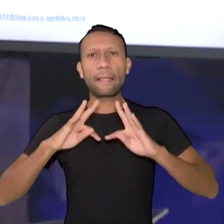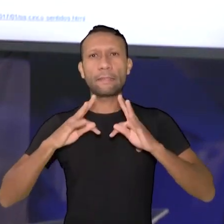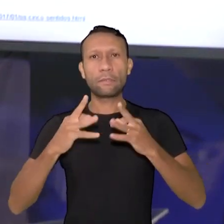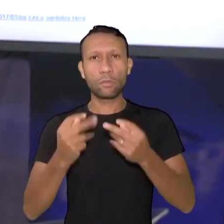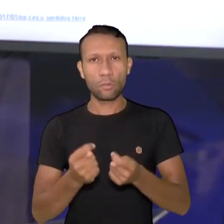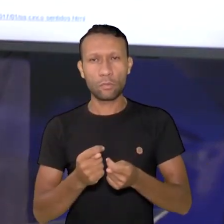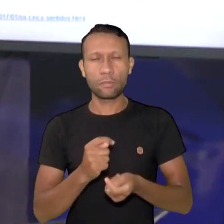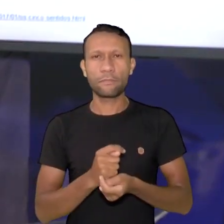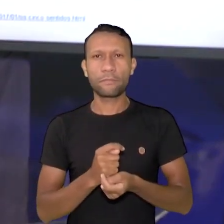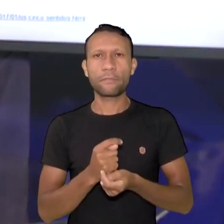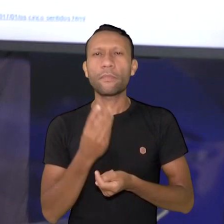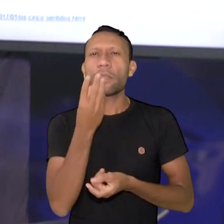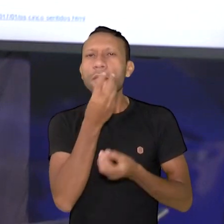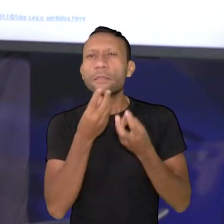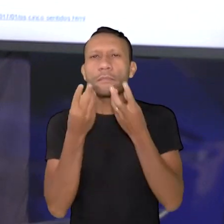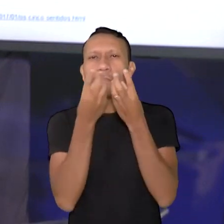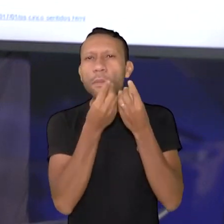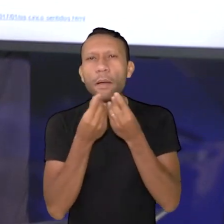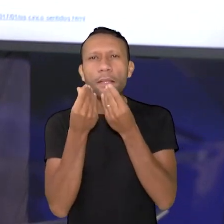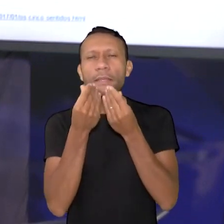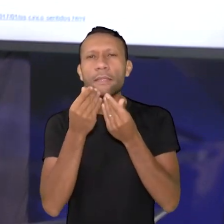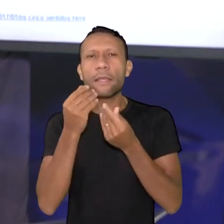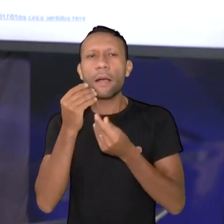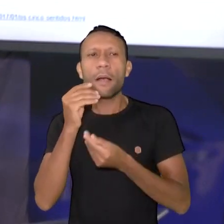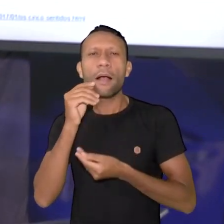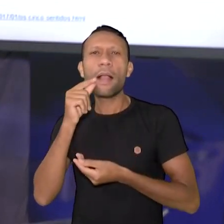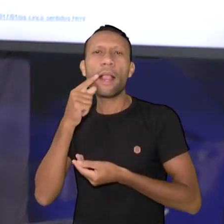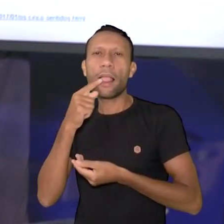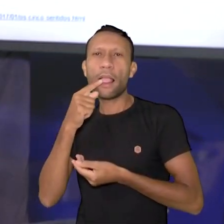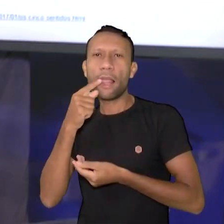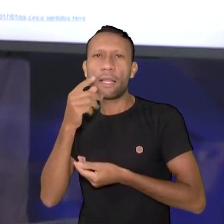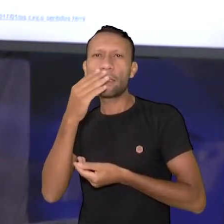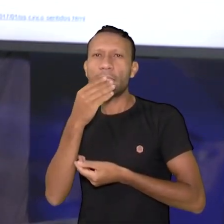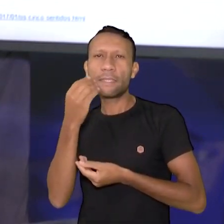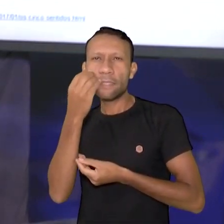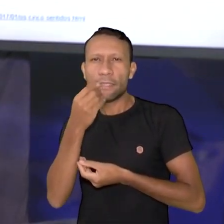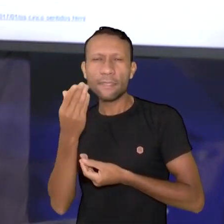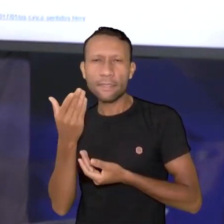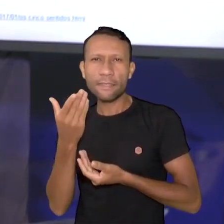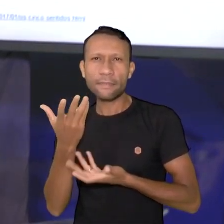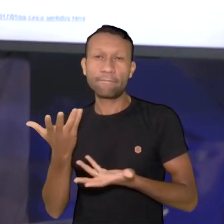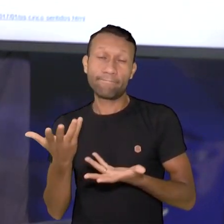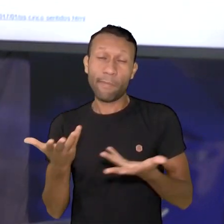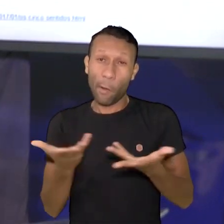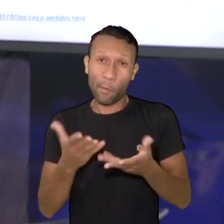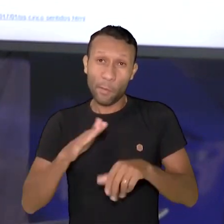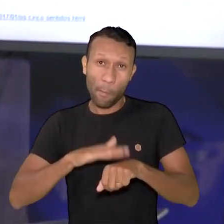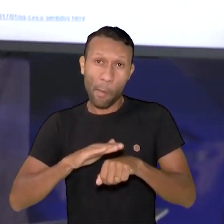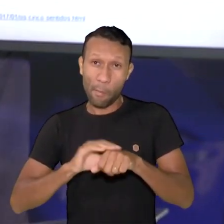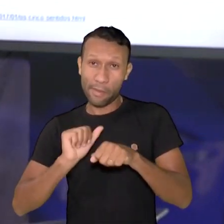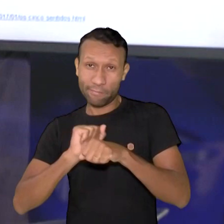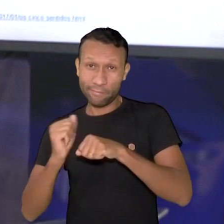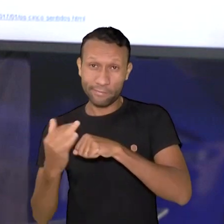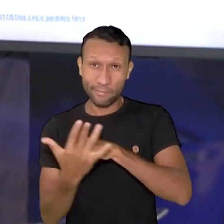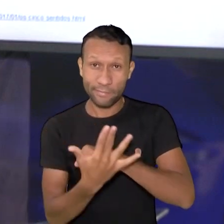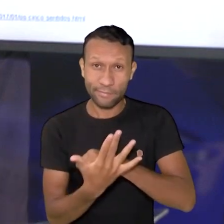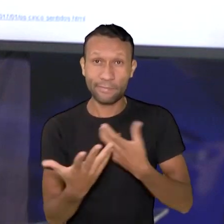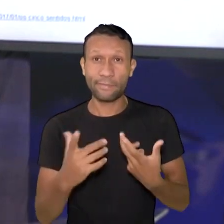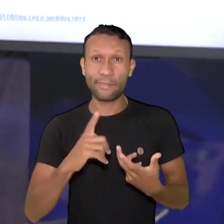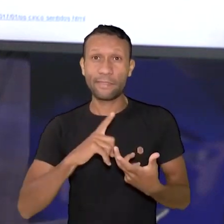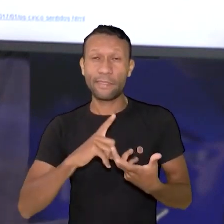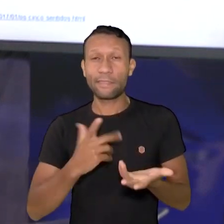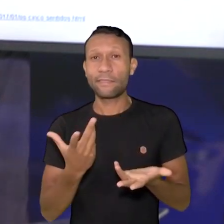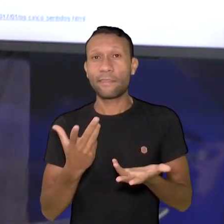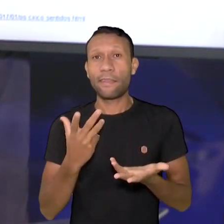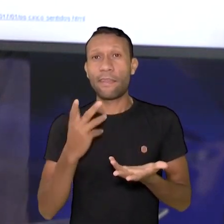detalhes. E o paladar, a nossa língua. Lembrando, como a gente está nesse momento de pandemia, quando a gente tem a falha,